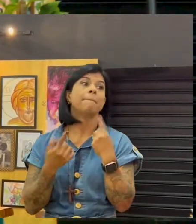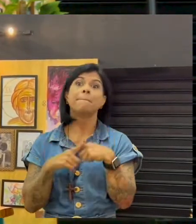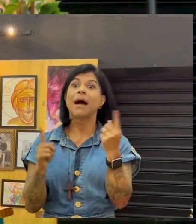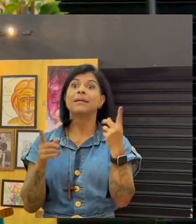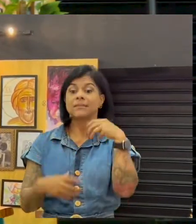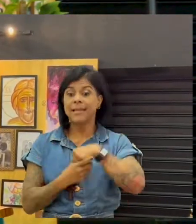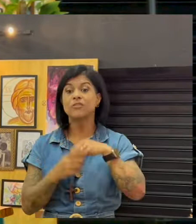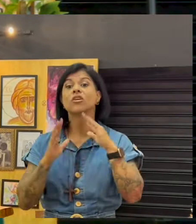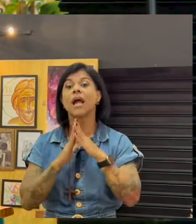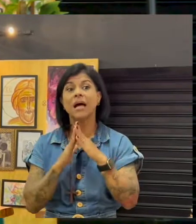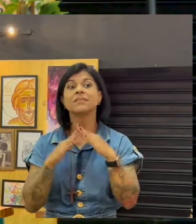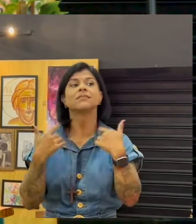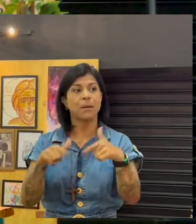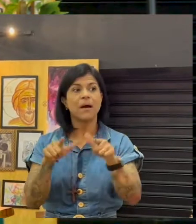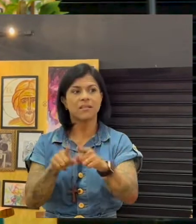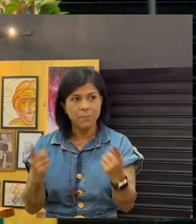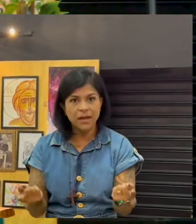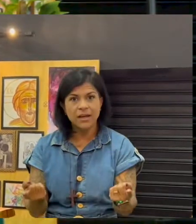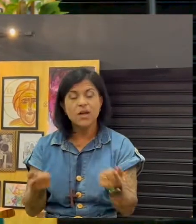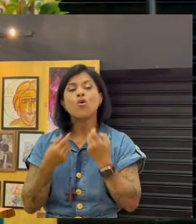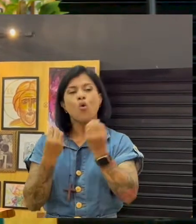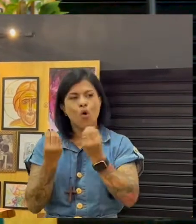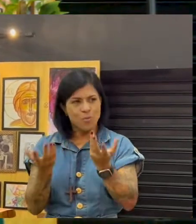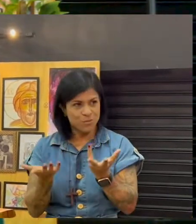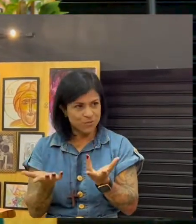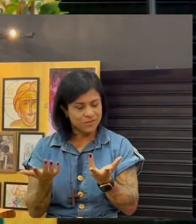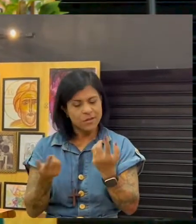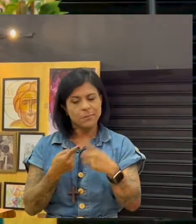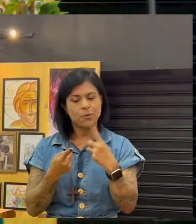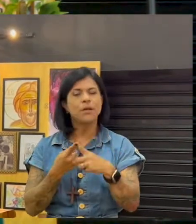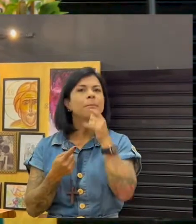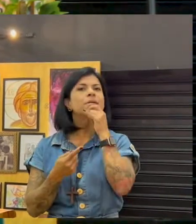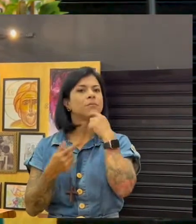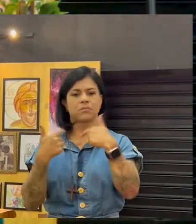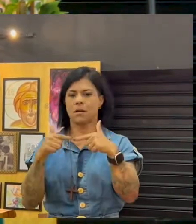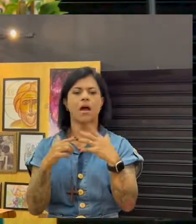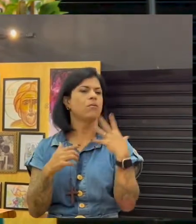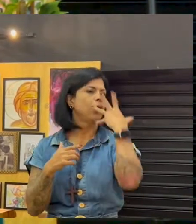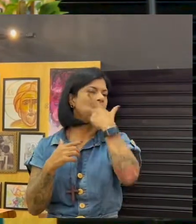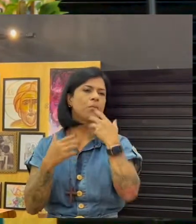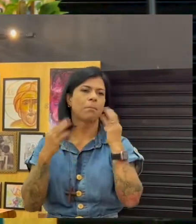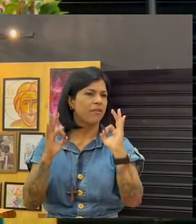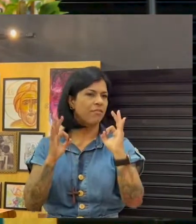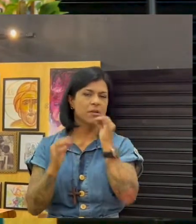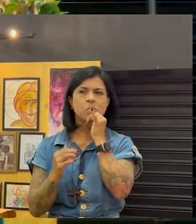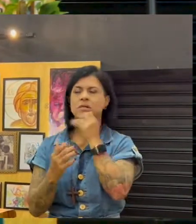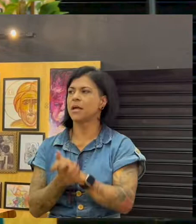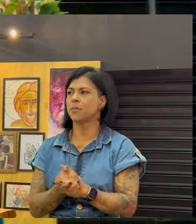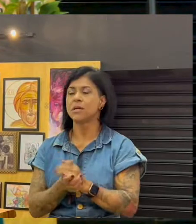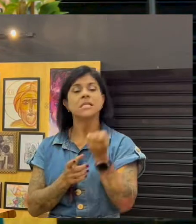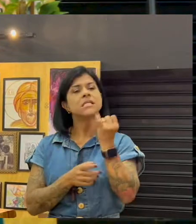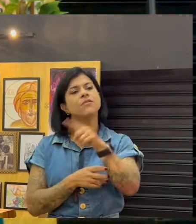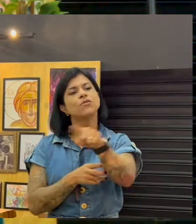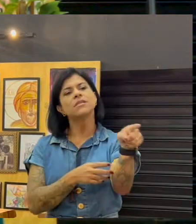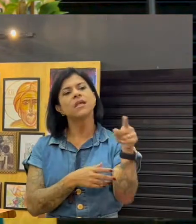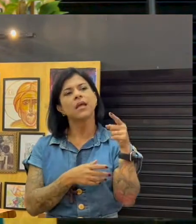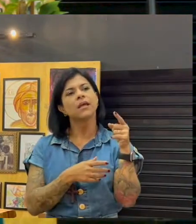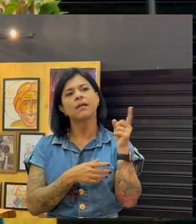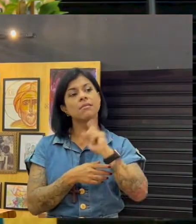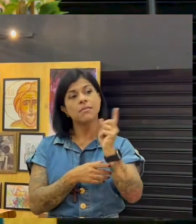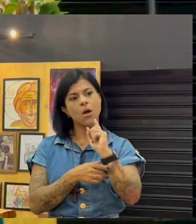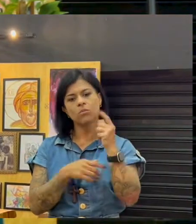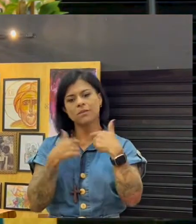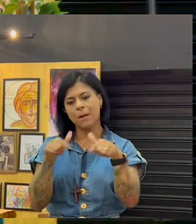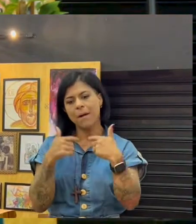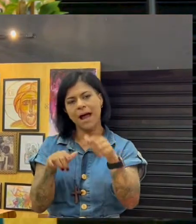você fazer isso, para o pai e para a mãe. É um papel. Ele falou, olha, ele não criou tudo e falou, cuida? Ele